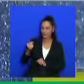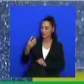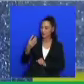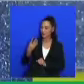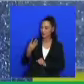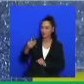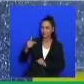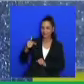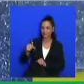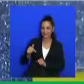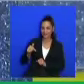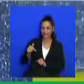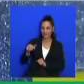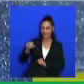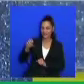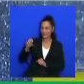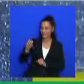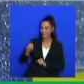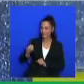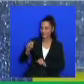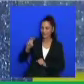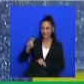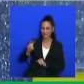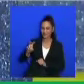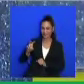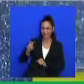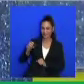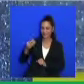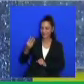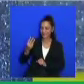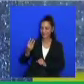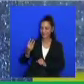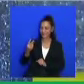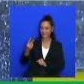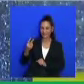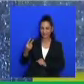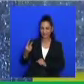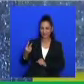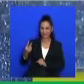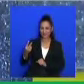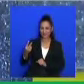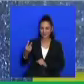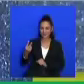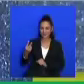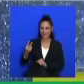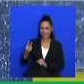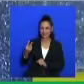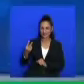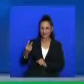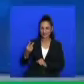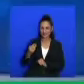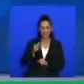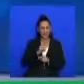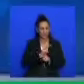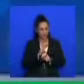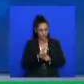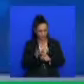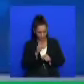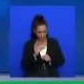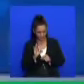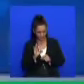38, 47, 05 e 32.